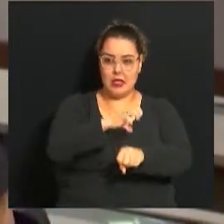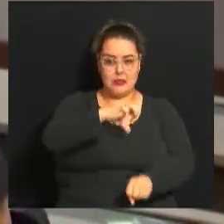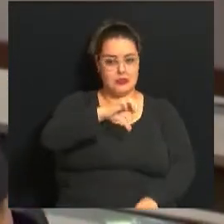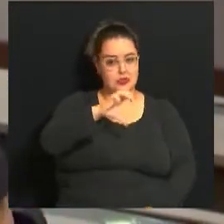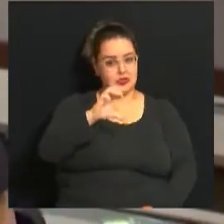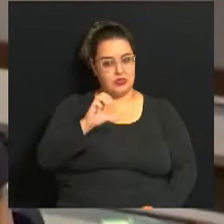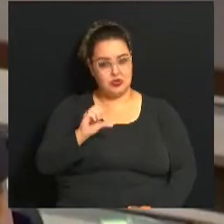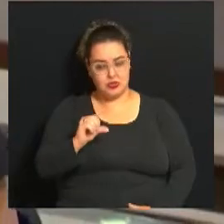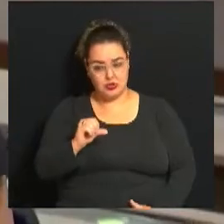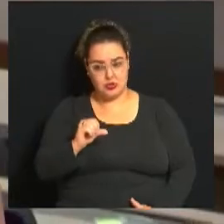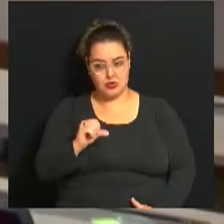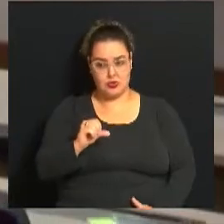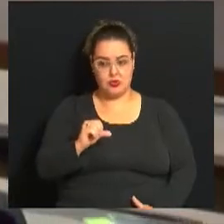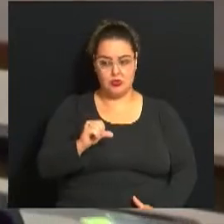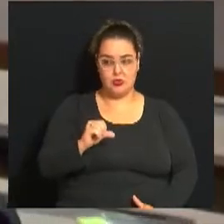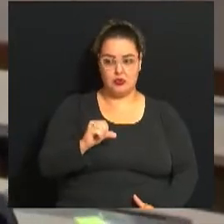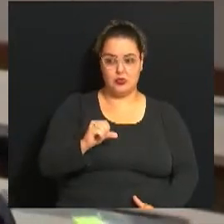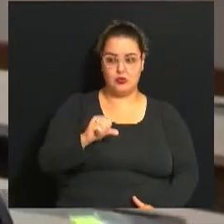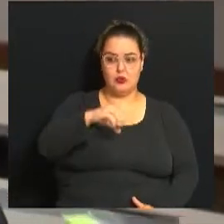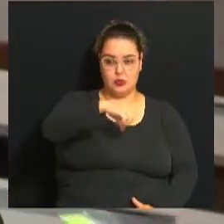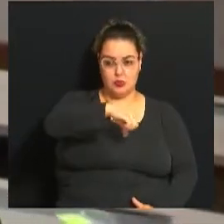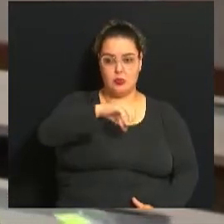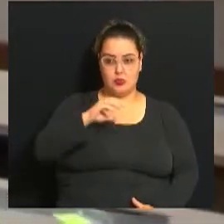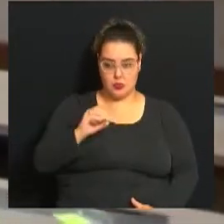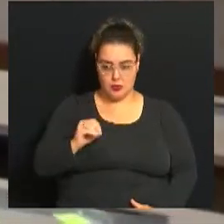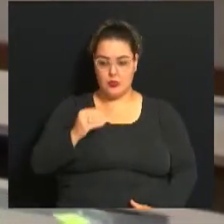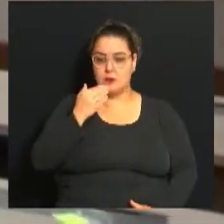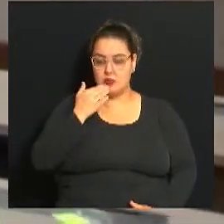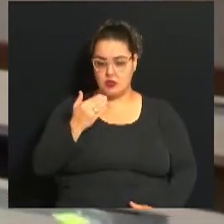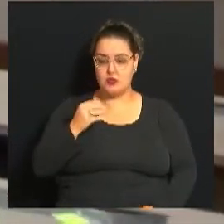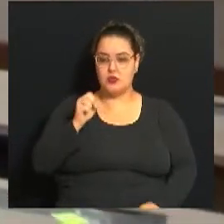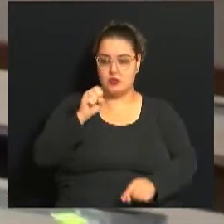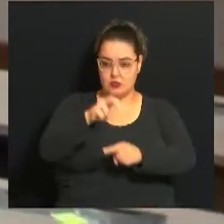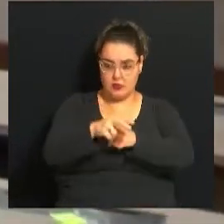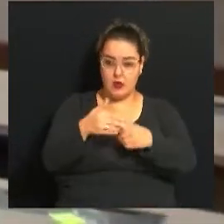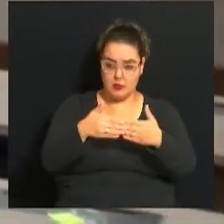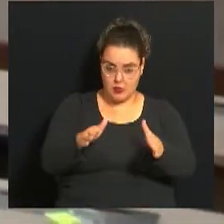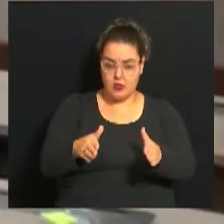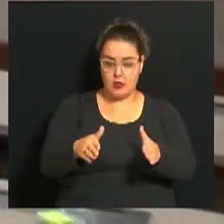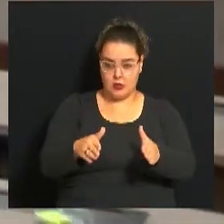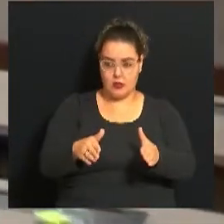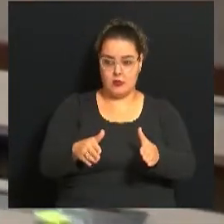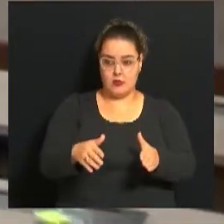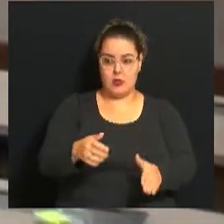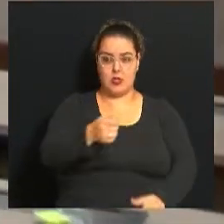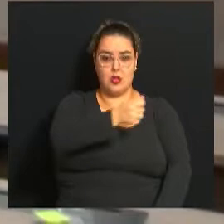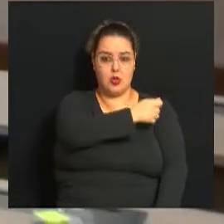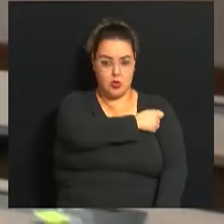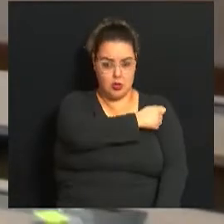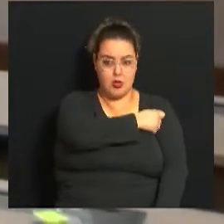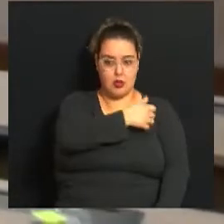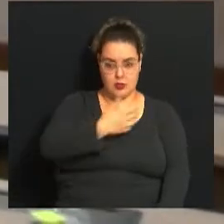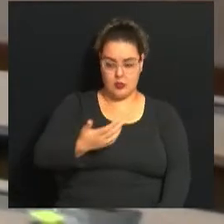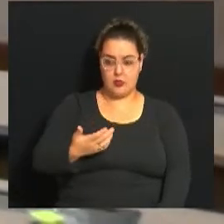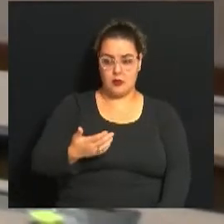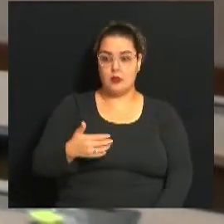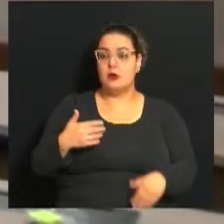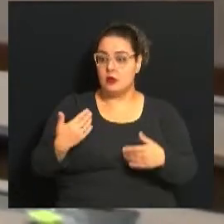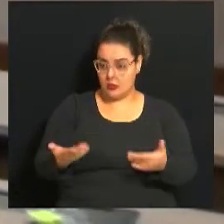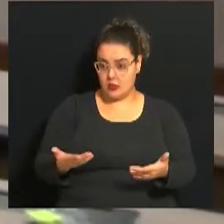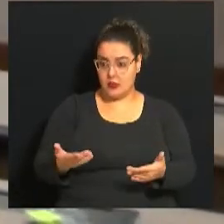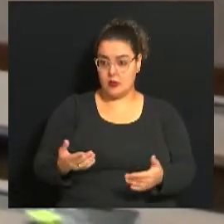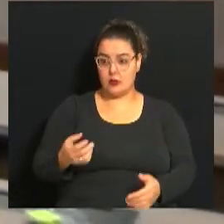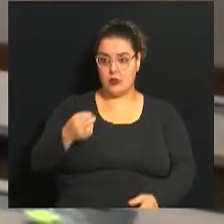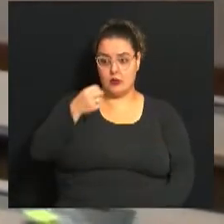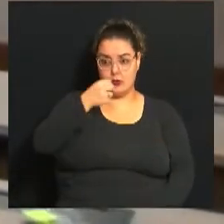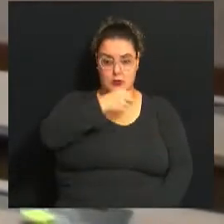90 pedidos de vaga, né? Uma lista de espera para 90 alunos. E mesmo assim, a